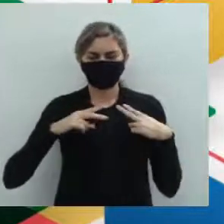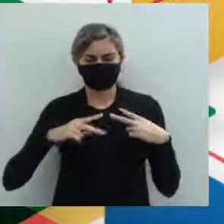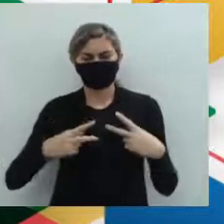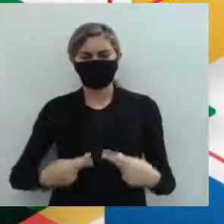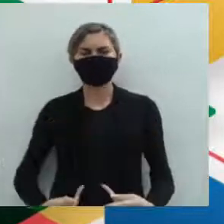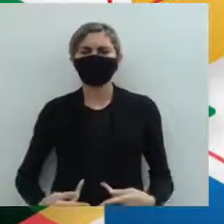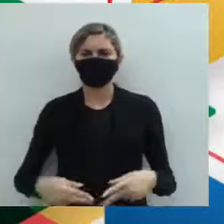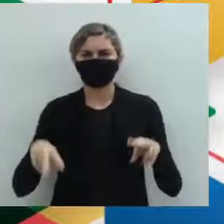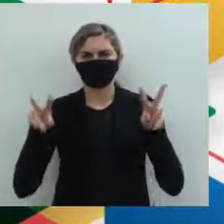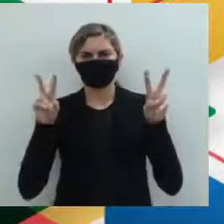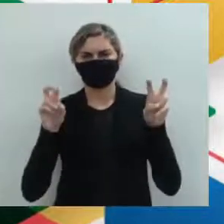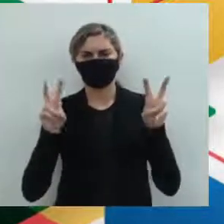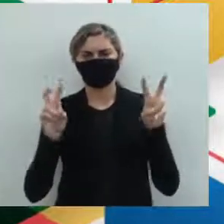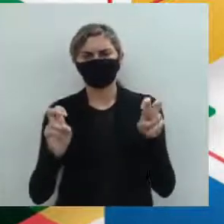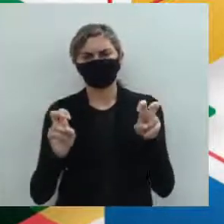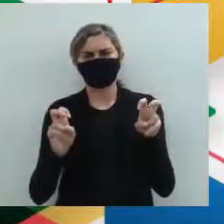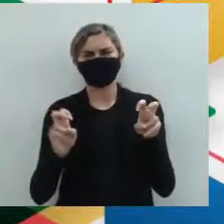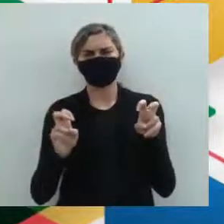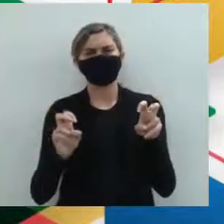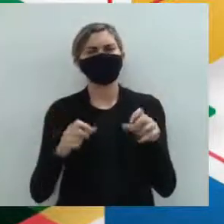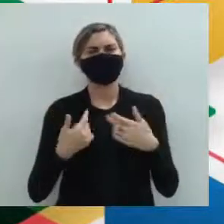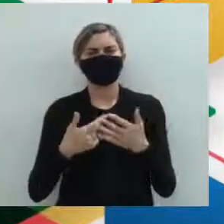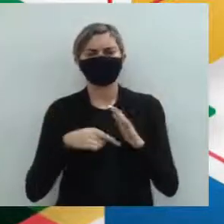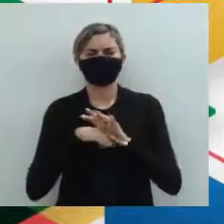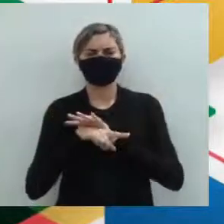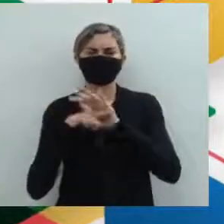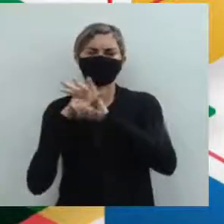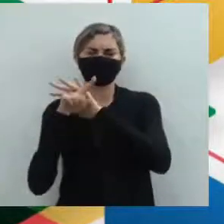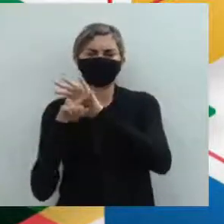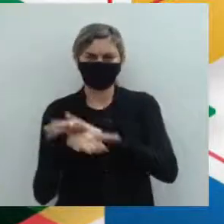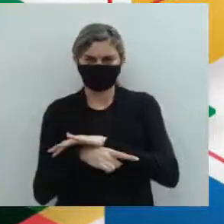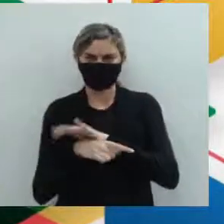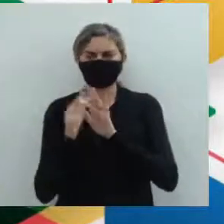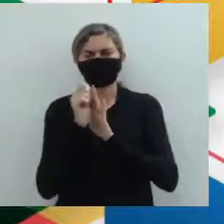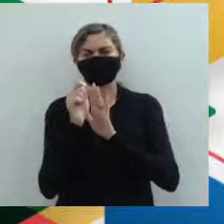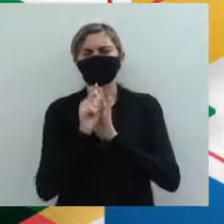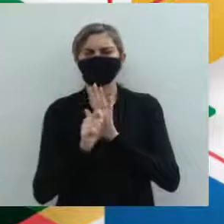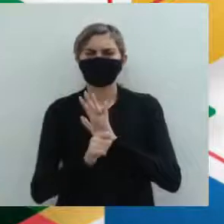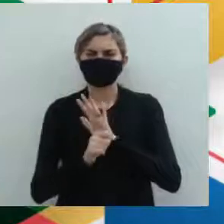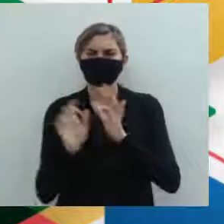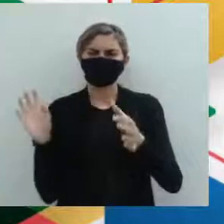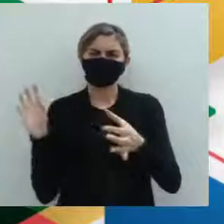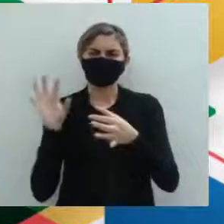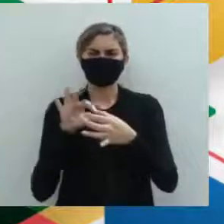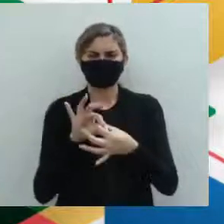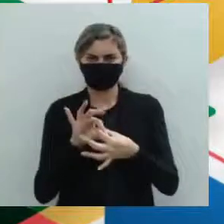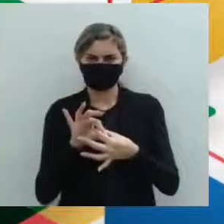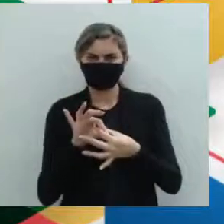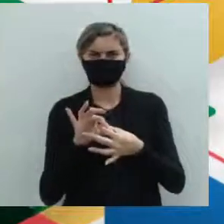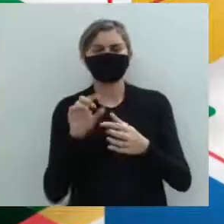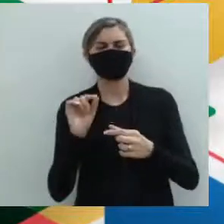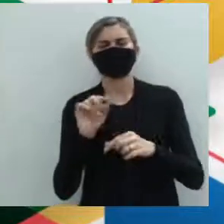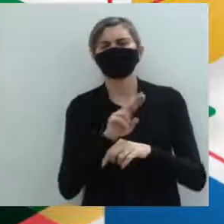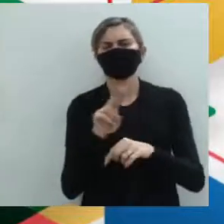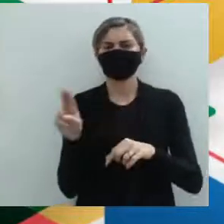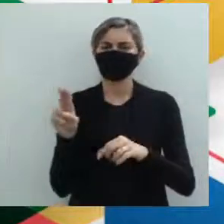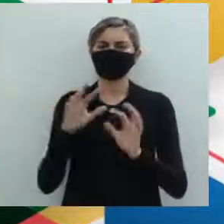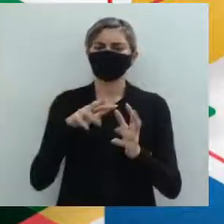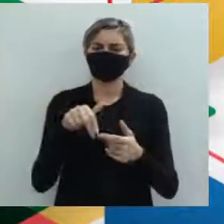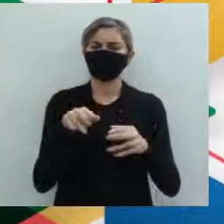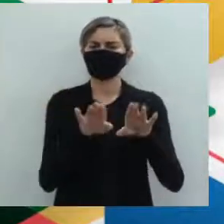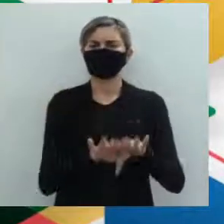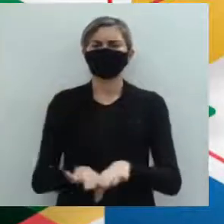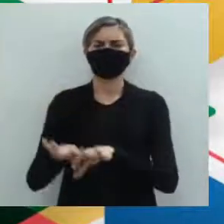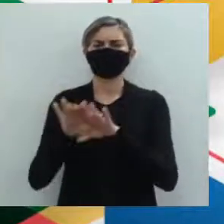que é o título da obra da Hannah Arendt, analisada pela autora, está atrelada ao que ela chama de mundo